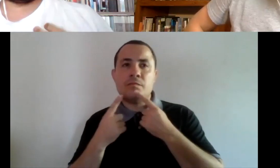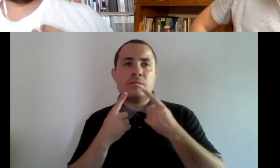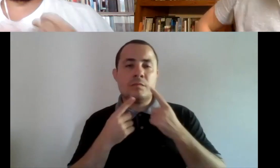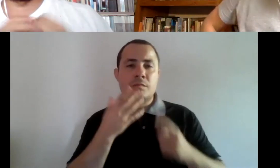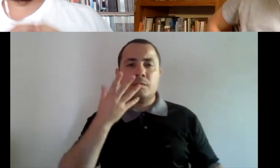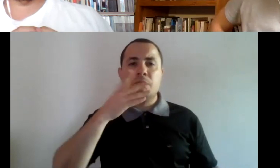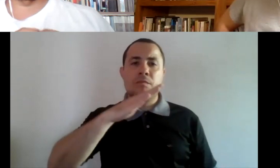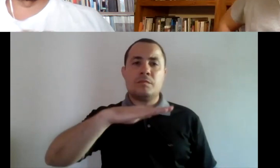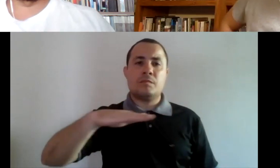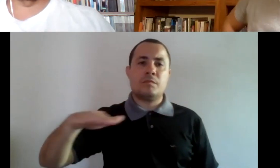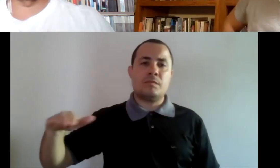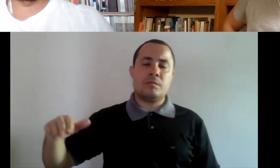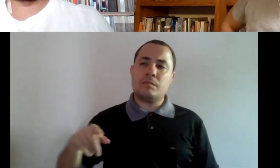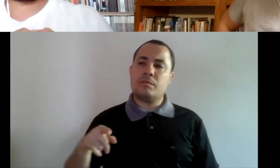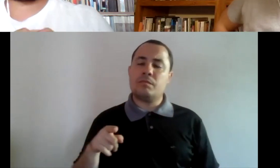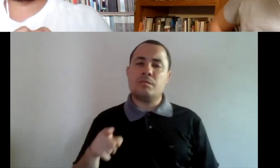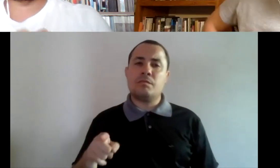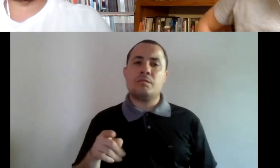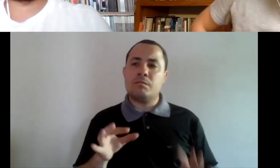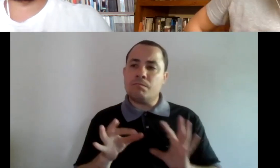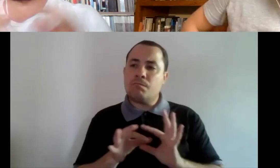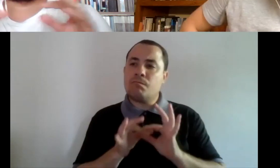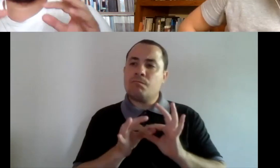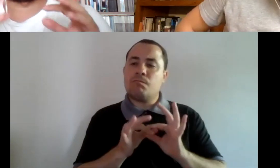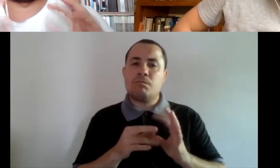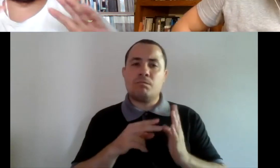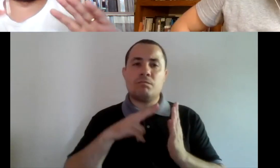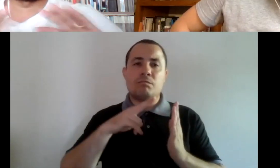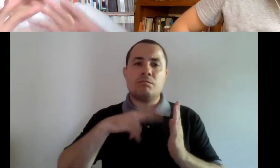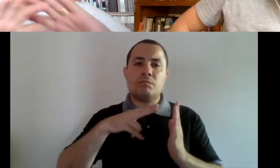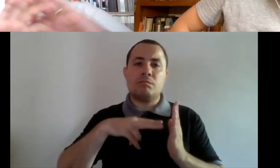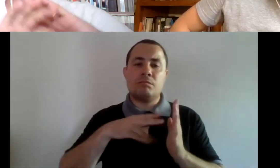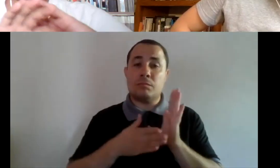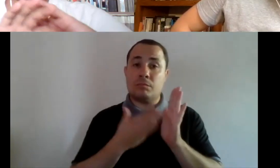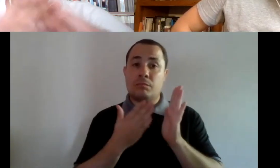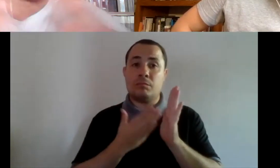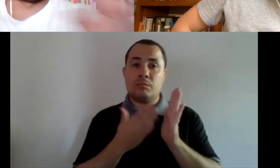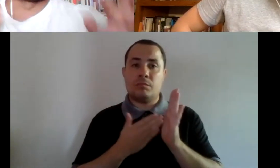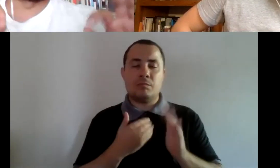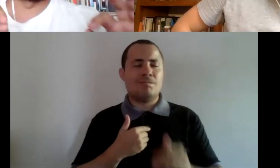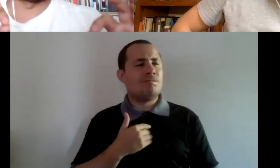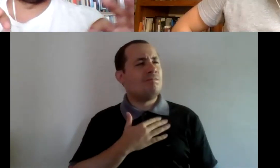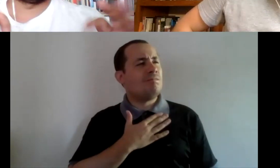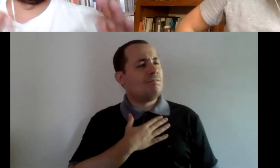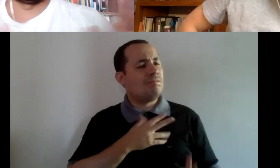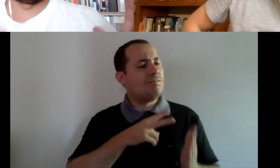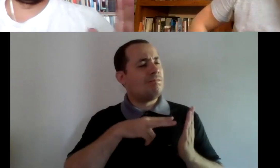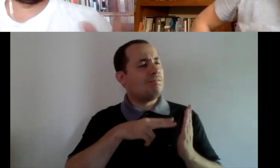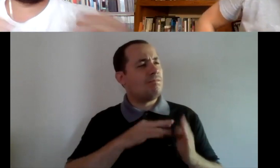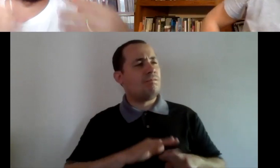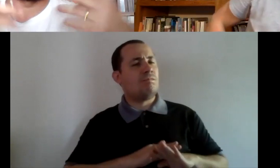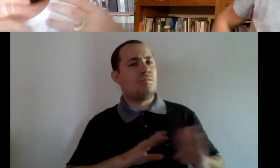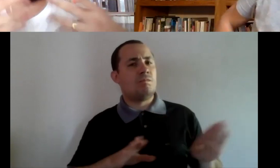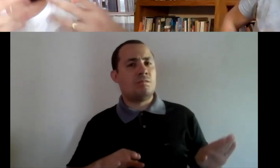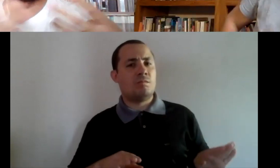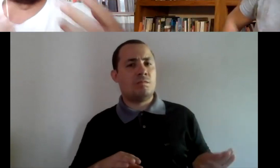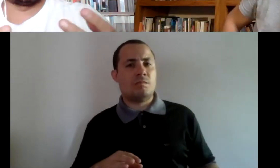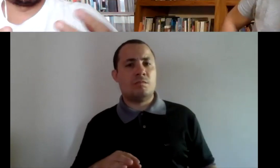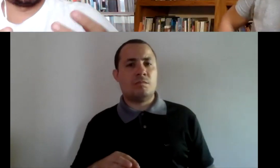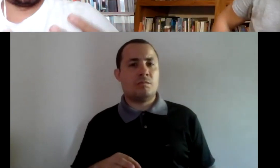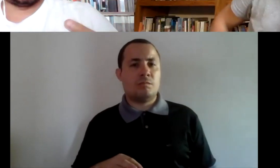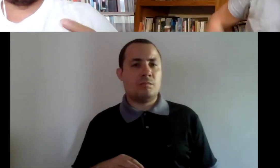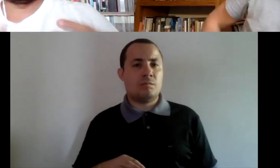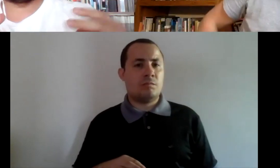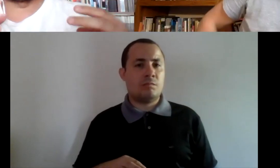tal, a relação que eles têm com o livro não é uma relação em abstrato, eu gosto de ler, ponto. Não, ele não gosta do ato de